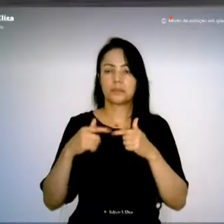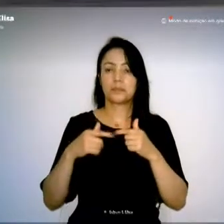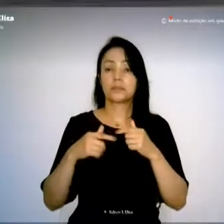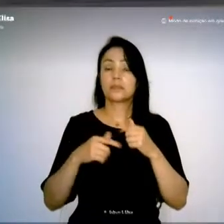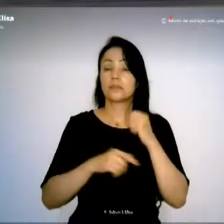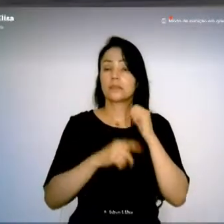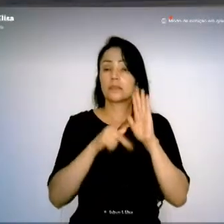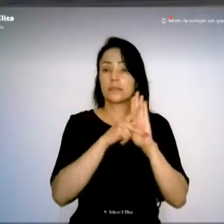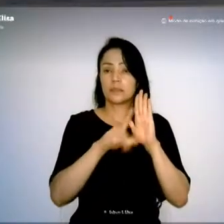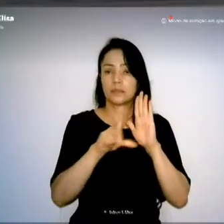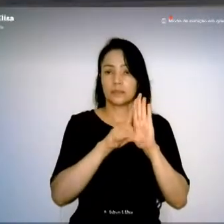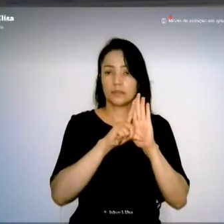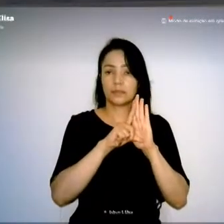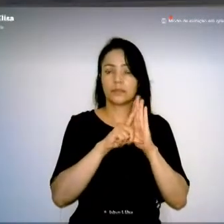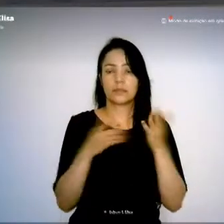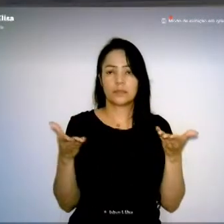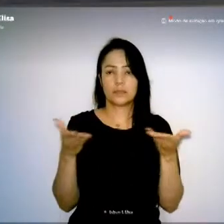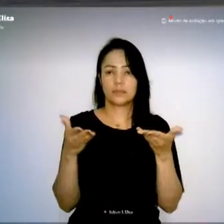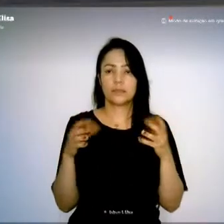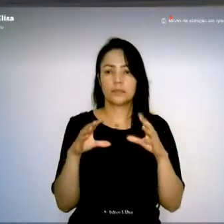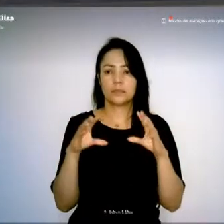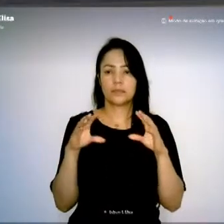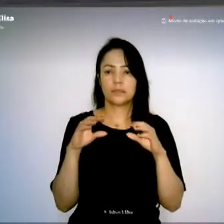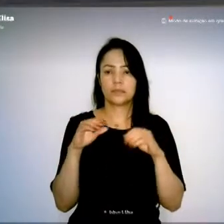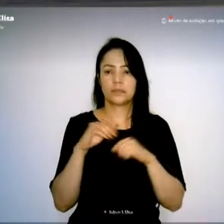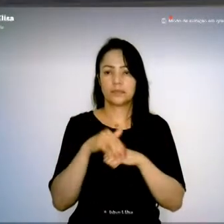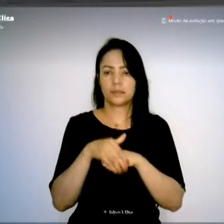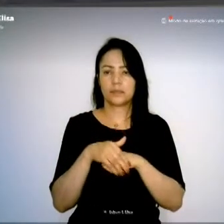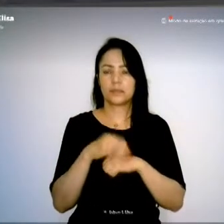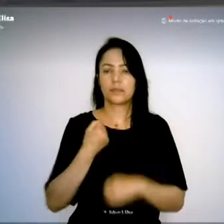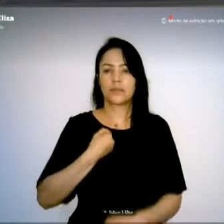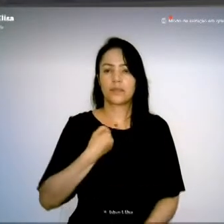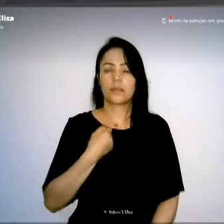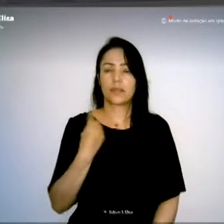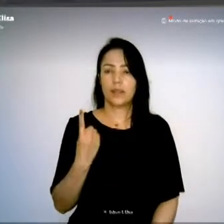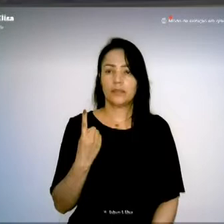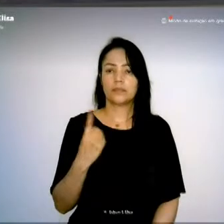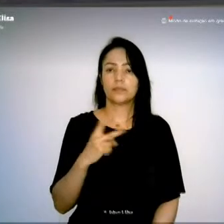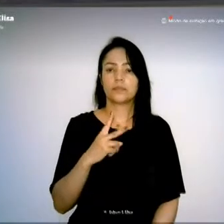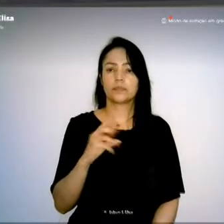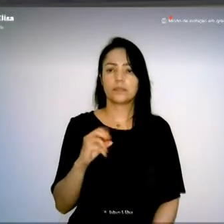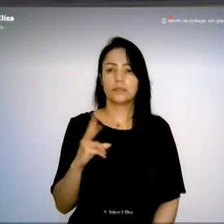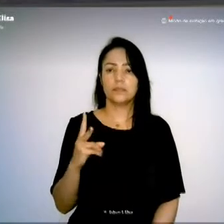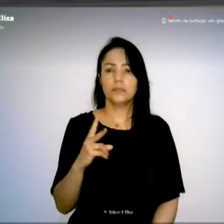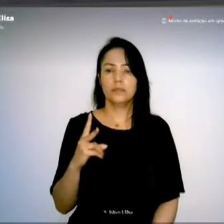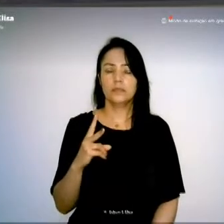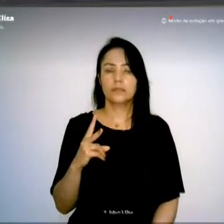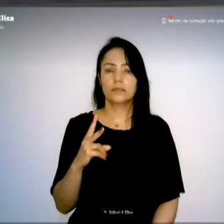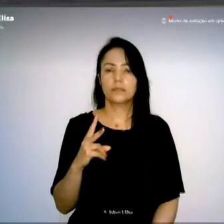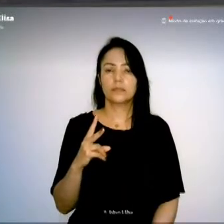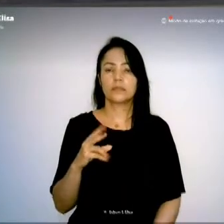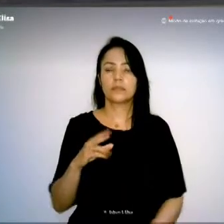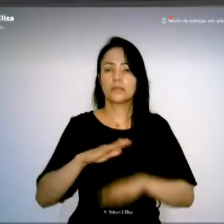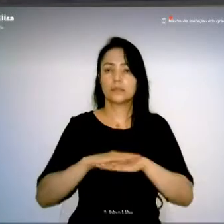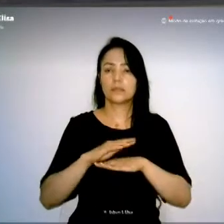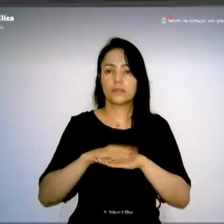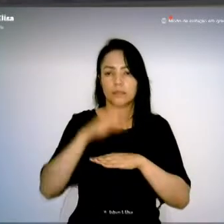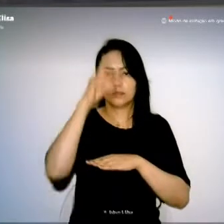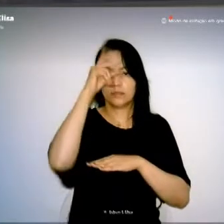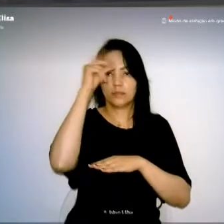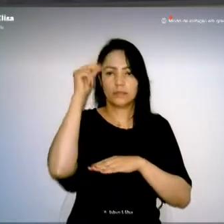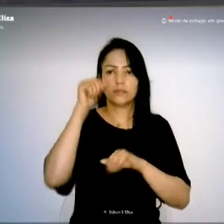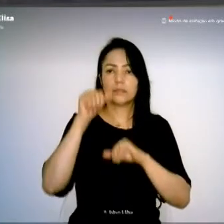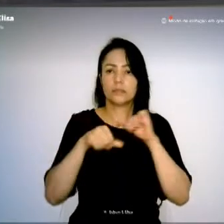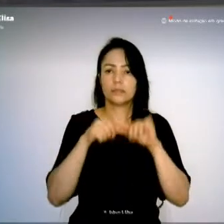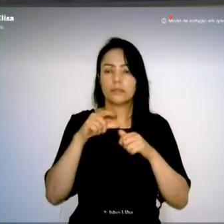De volta ao plenário, após um pedido de vista, o PL 1 de 2022, de autoria do prefeito, alterou os artigos